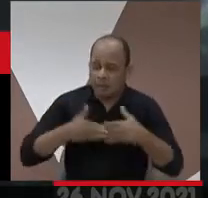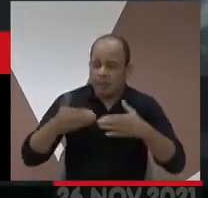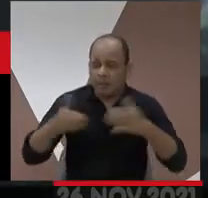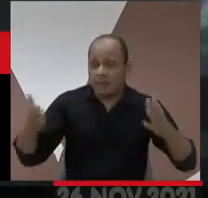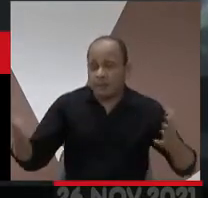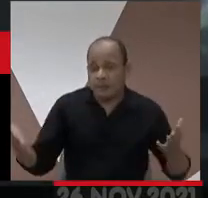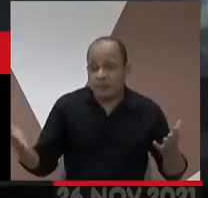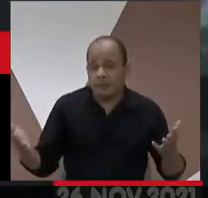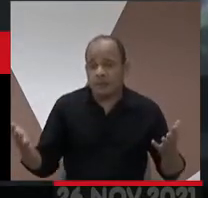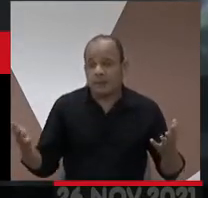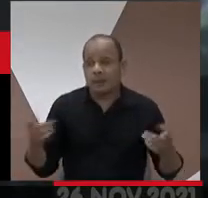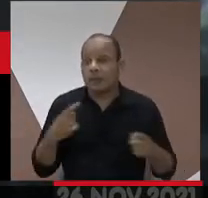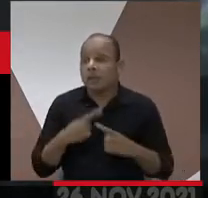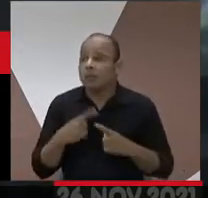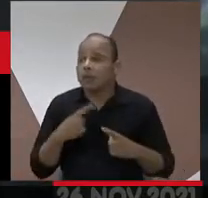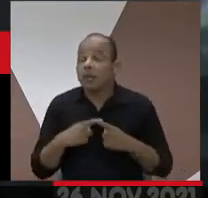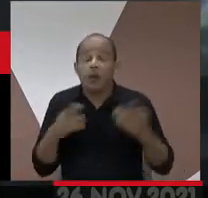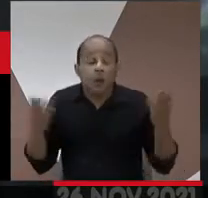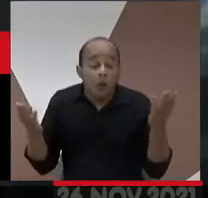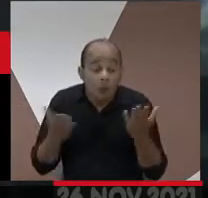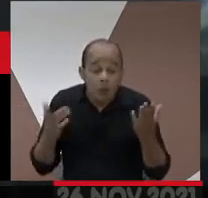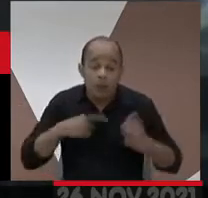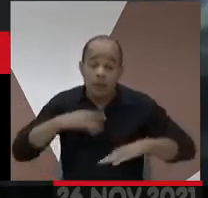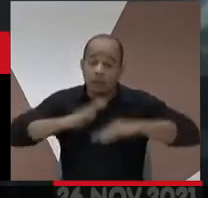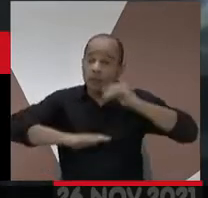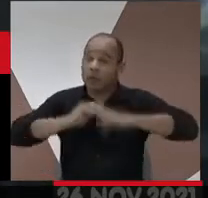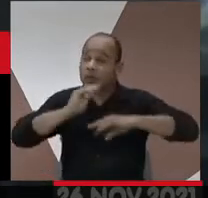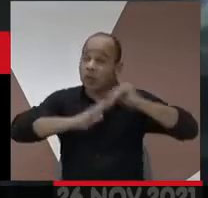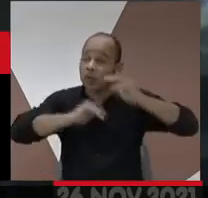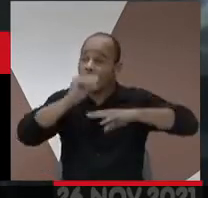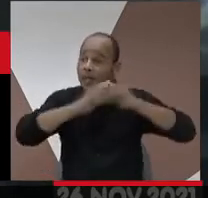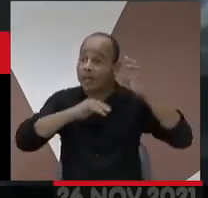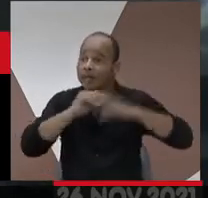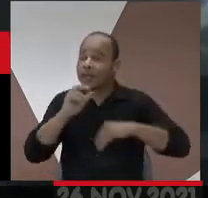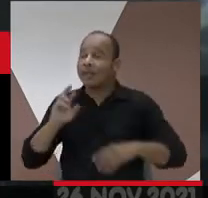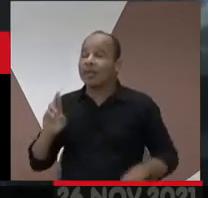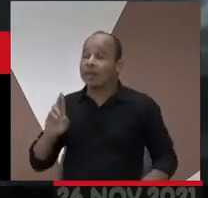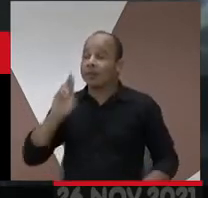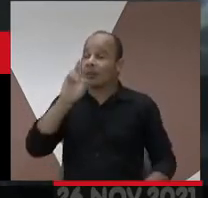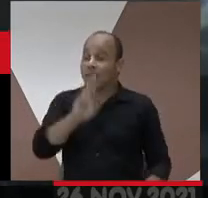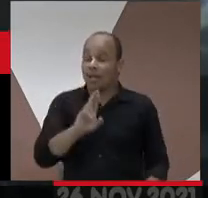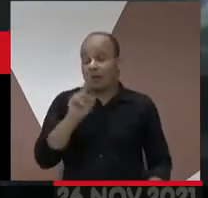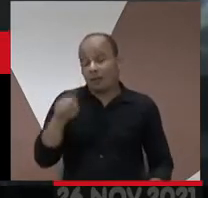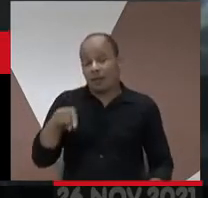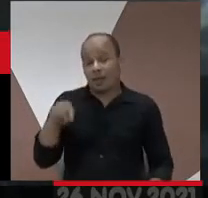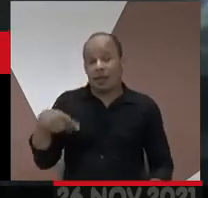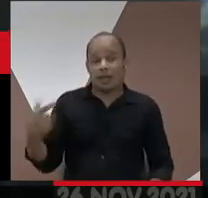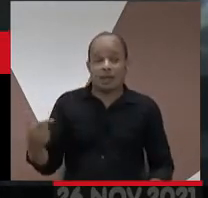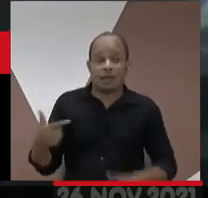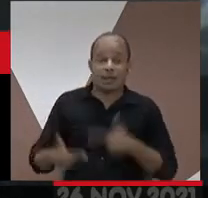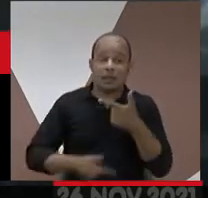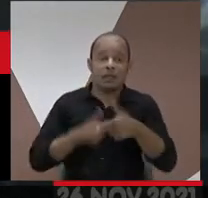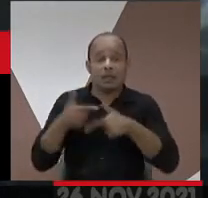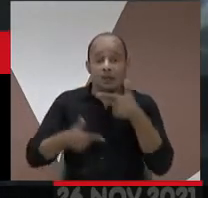os profissionais que estão na frente são exatamente gente que trabalhou antes